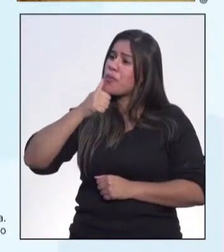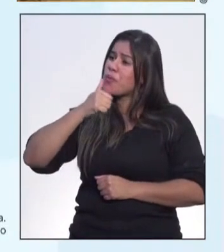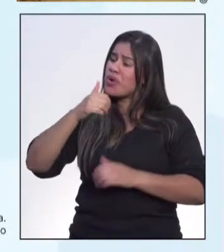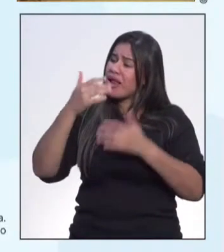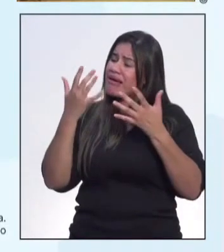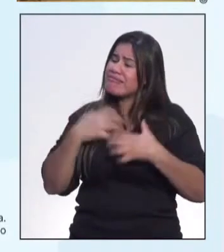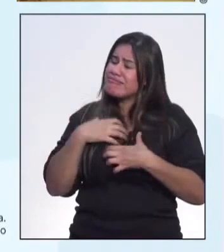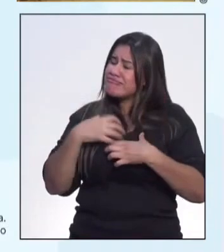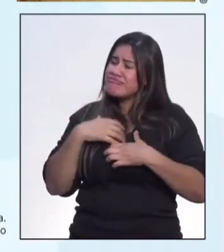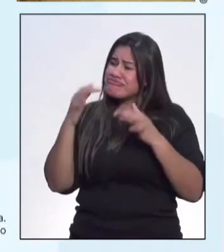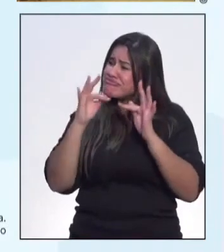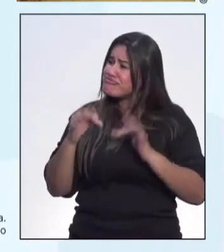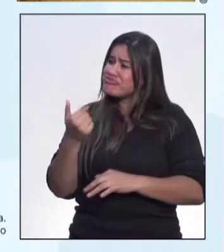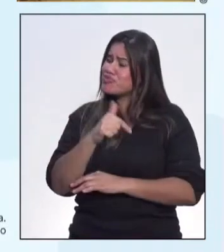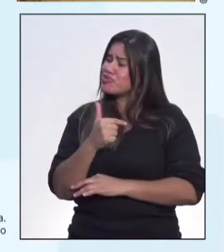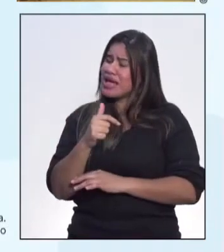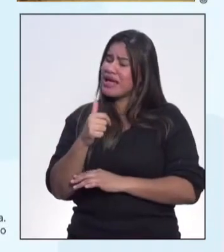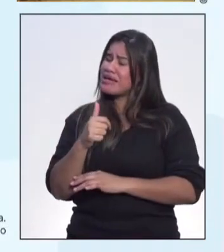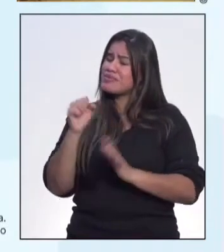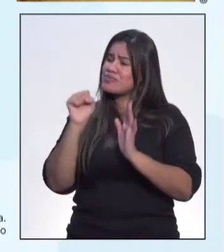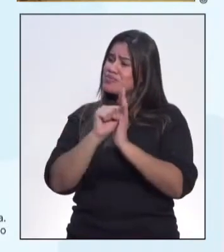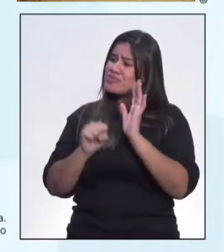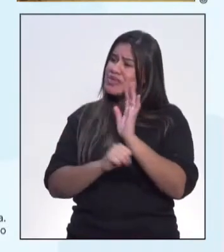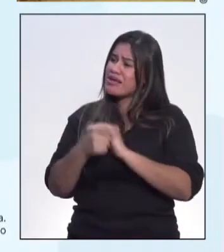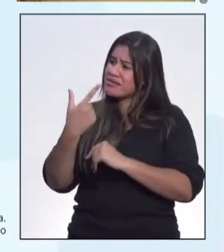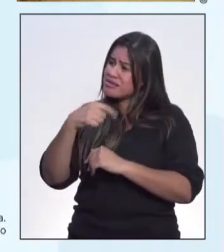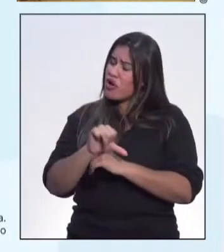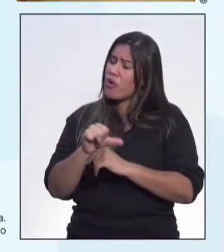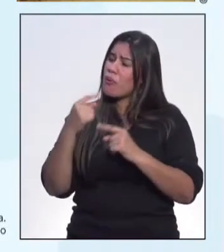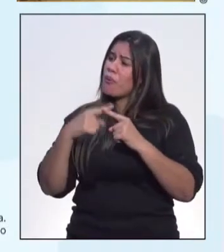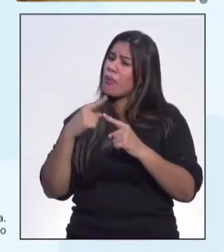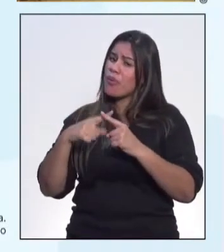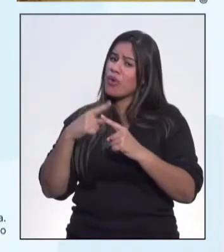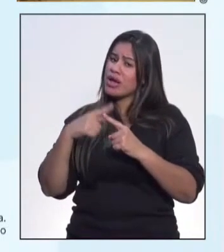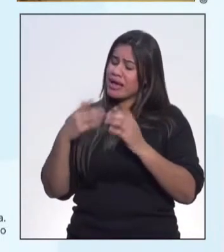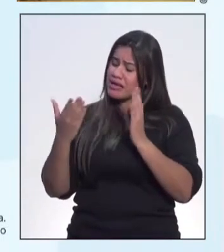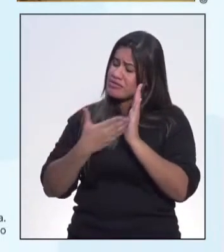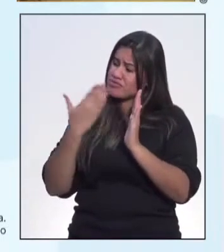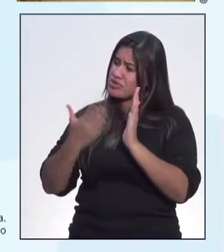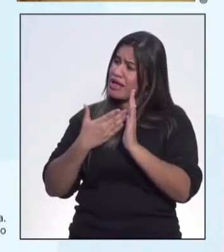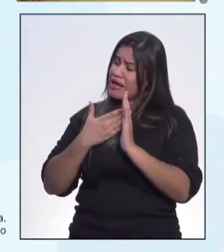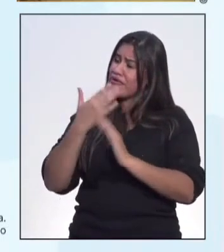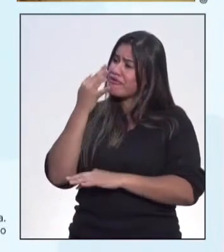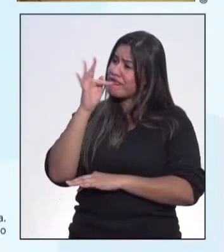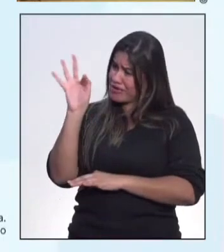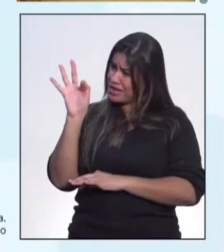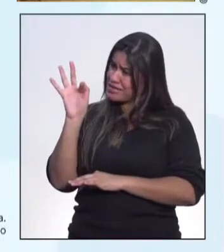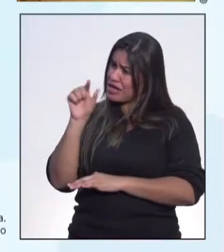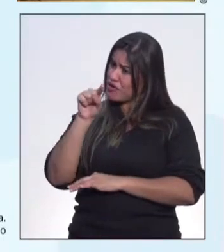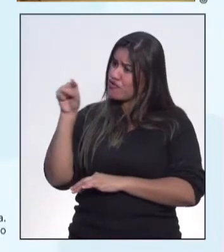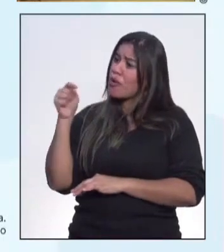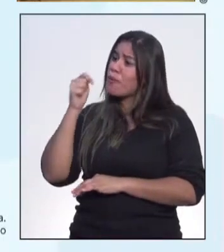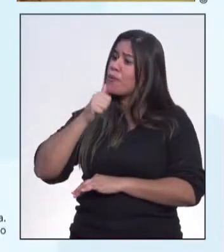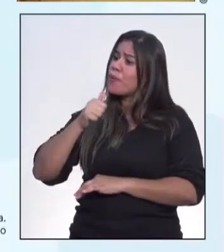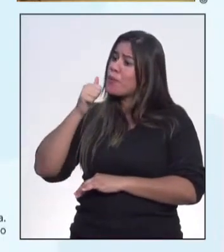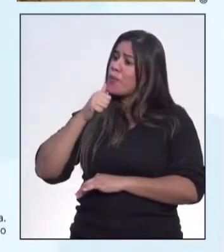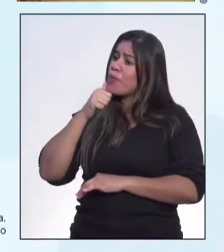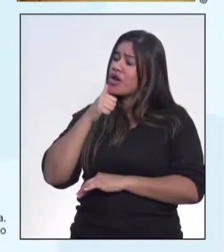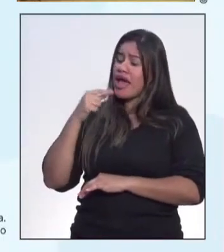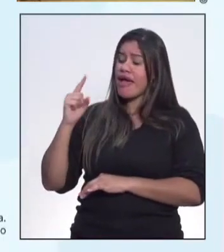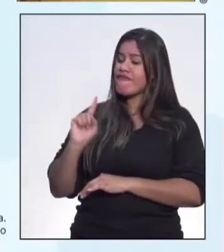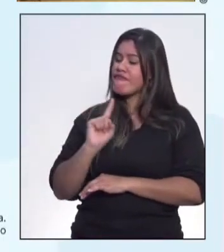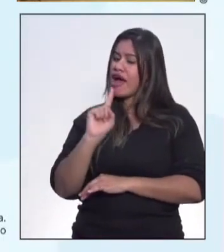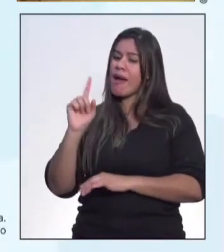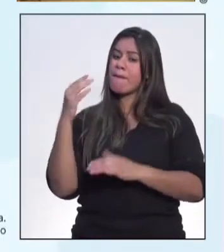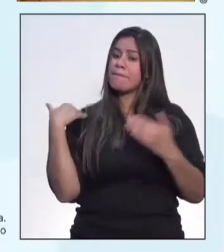mulheres brasileiras do século XIX, porque li nos livros franceses que as senhoras francesas saem sós